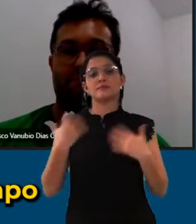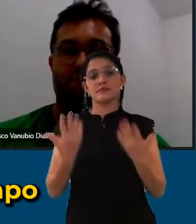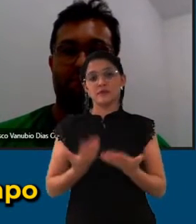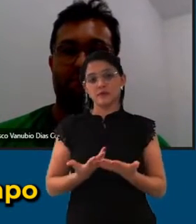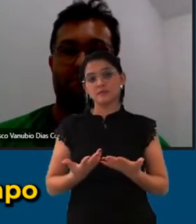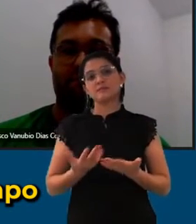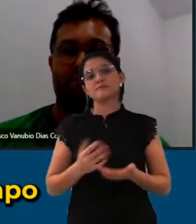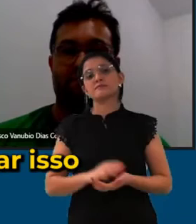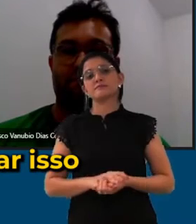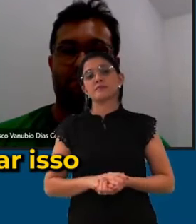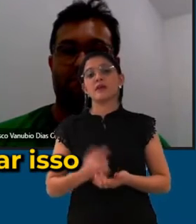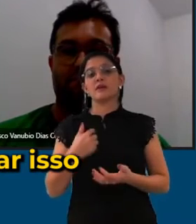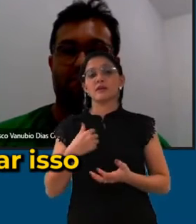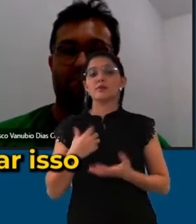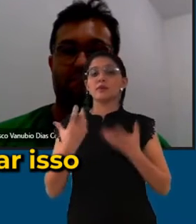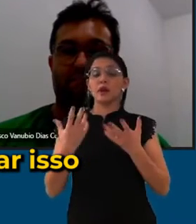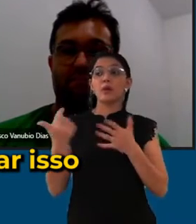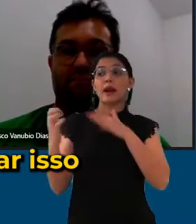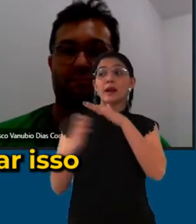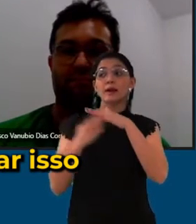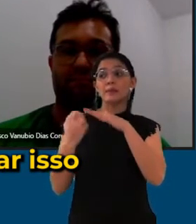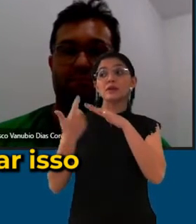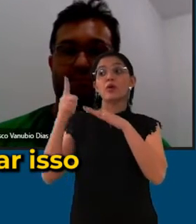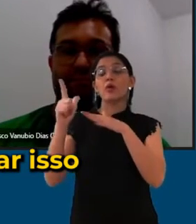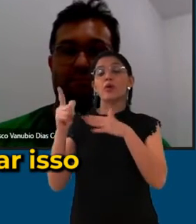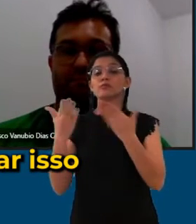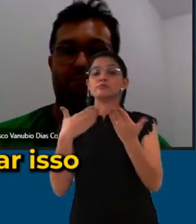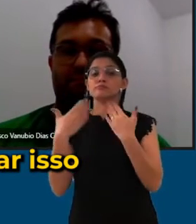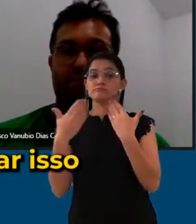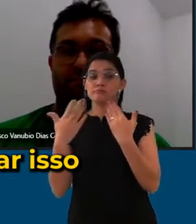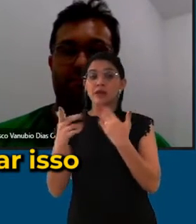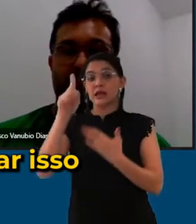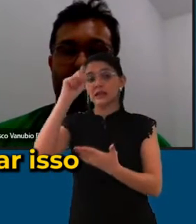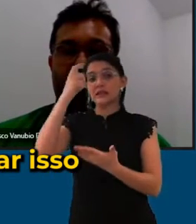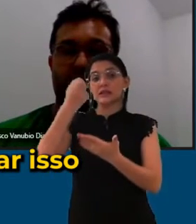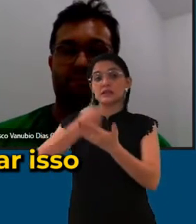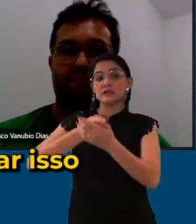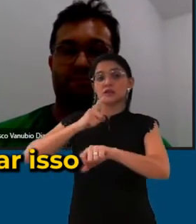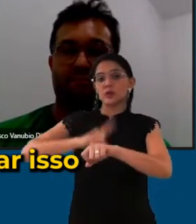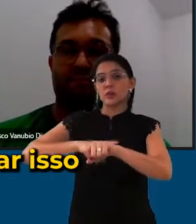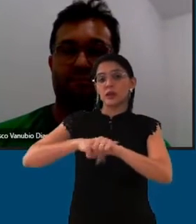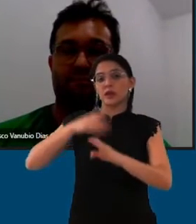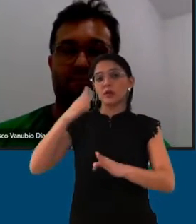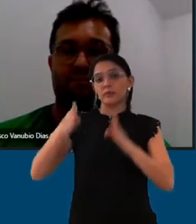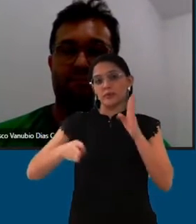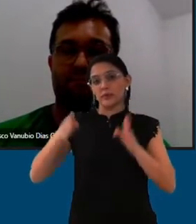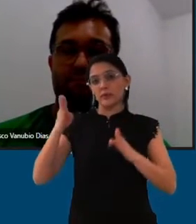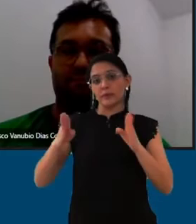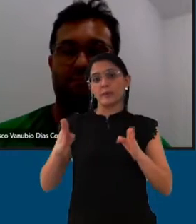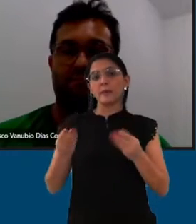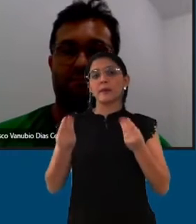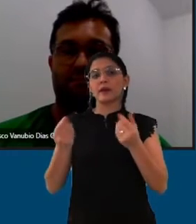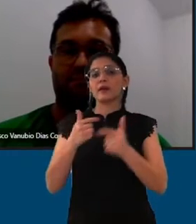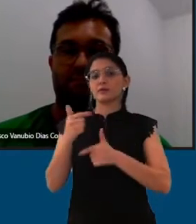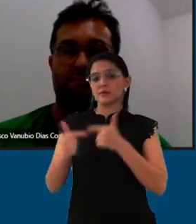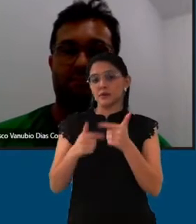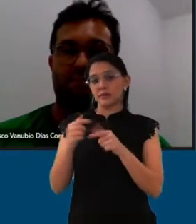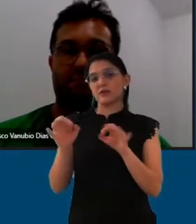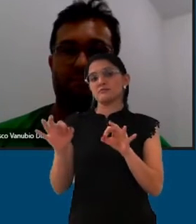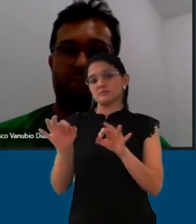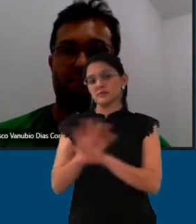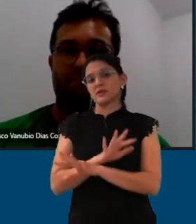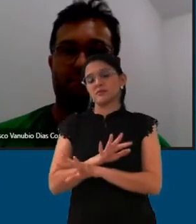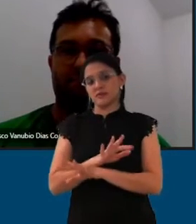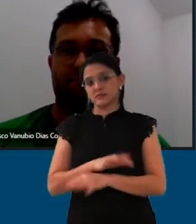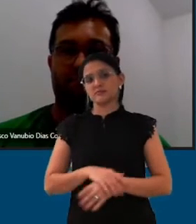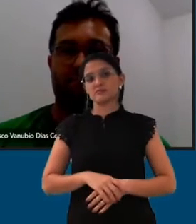quero outro papo com a empresa para a gente definir agora um tempo razoável para efetivar isso daí e talvez, quiçá, né,